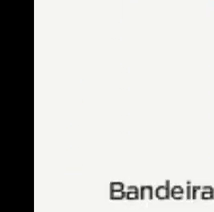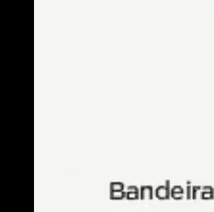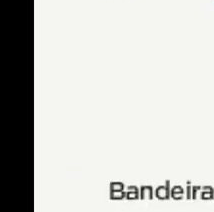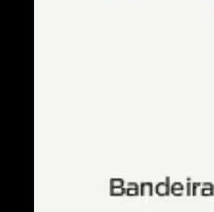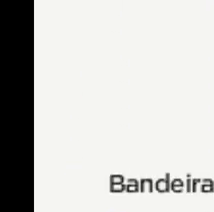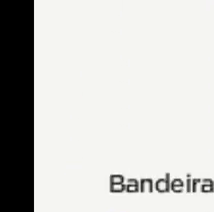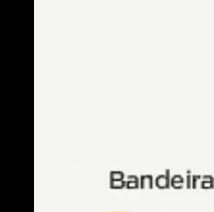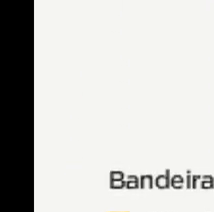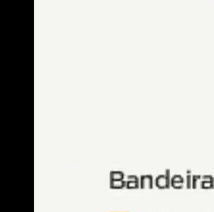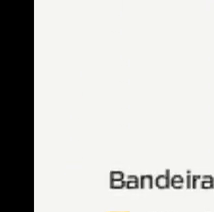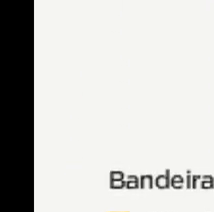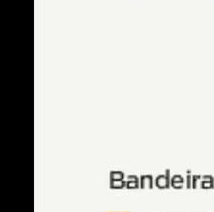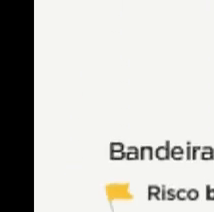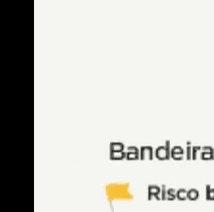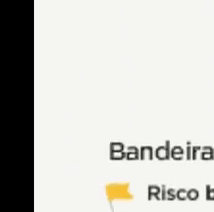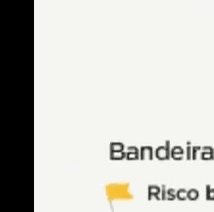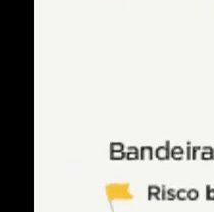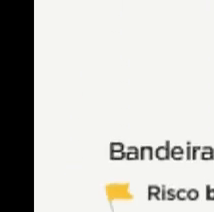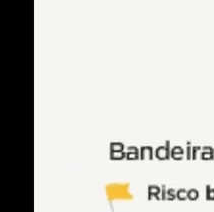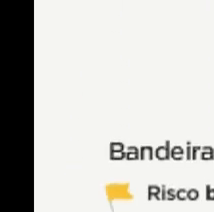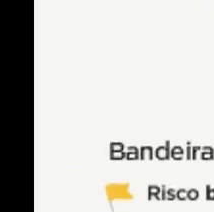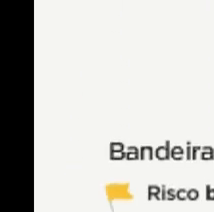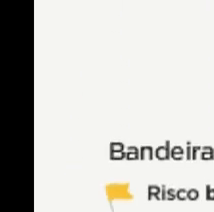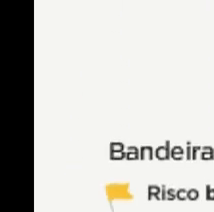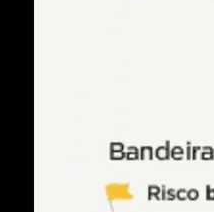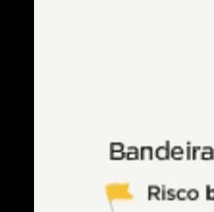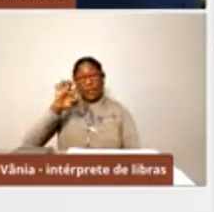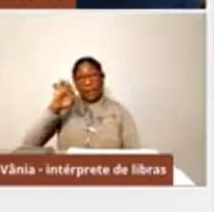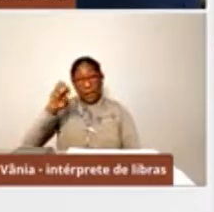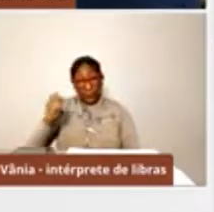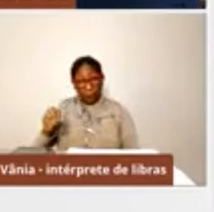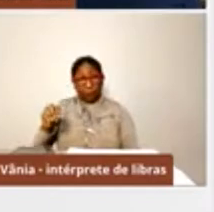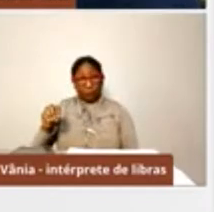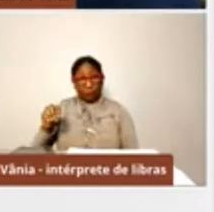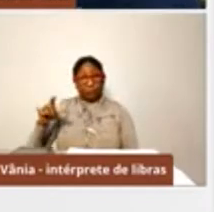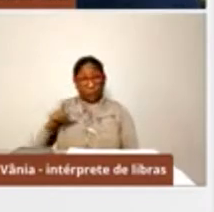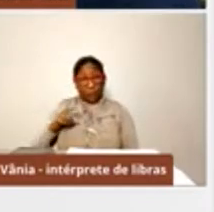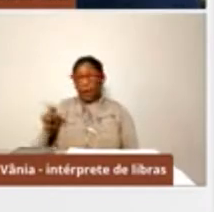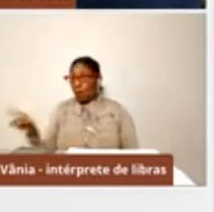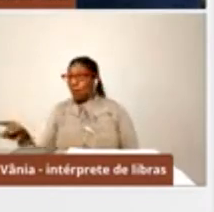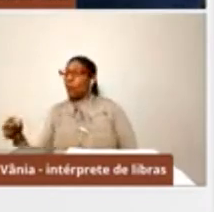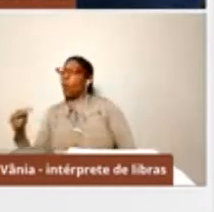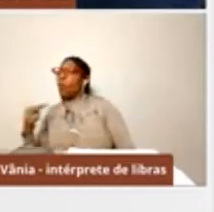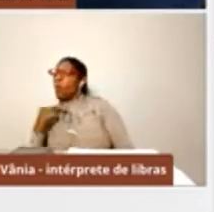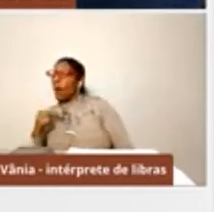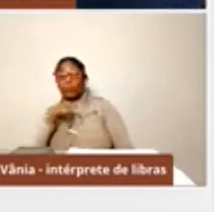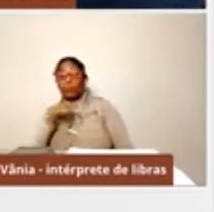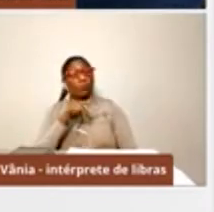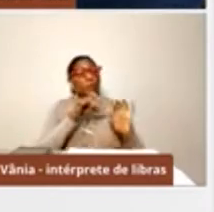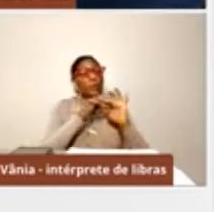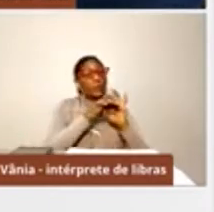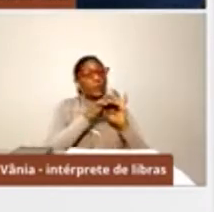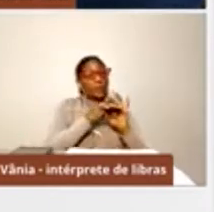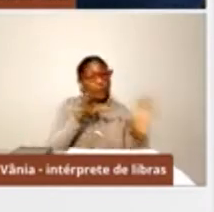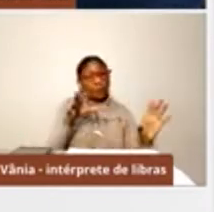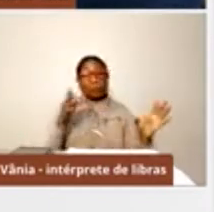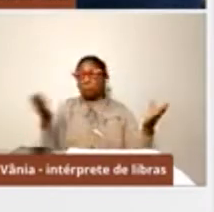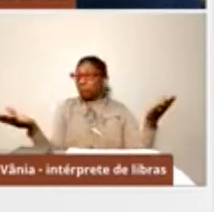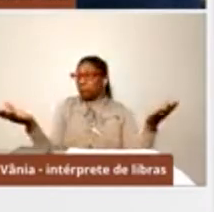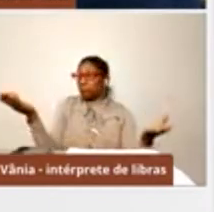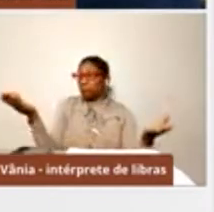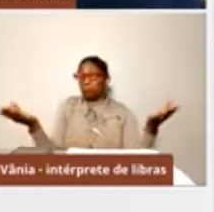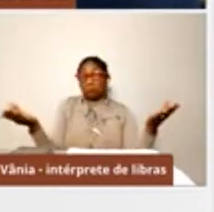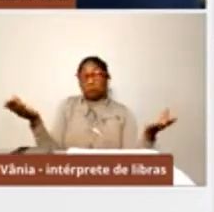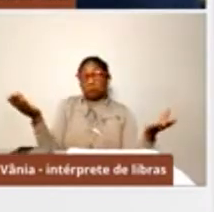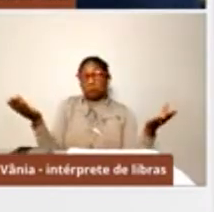serviços considerados essenciais no comércio. Na live semanal sobre a atualização do mapa, o